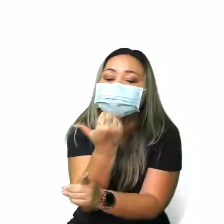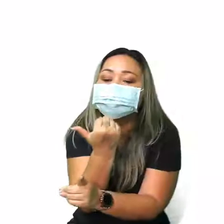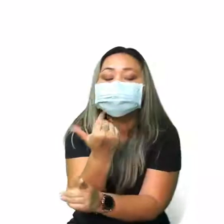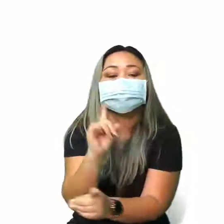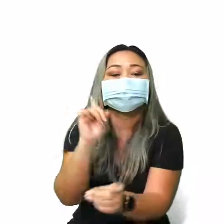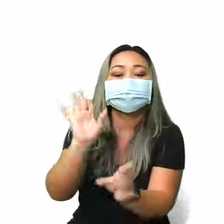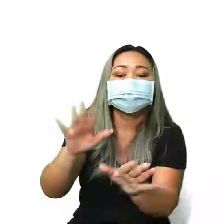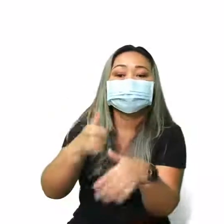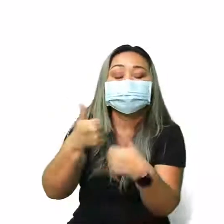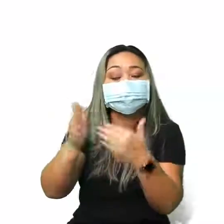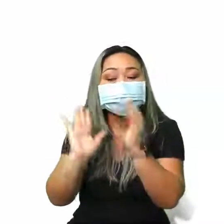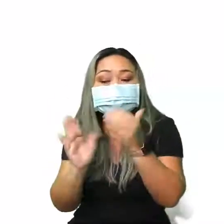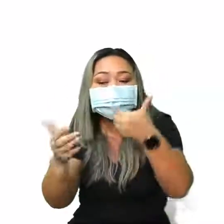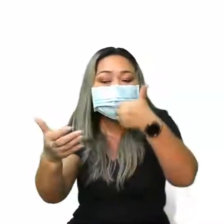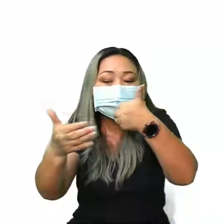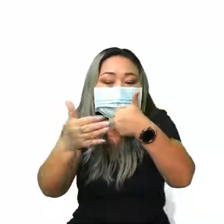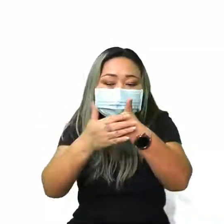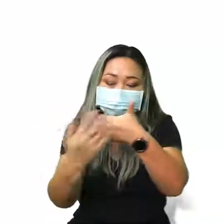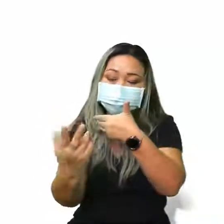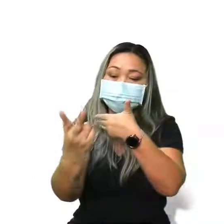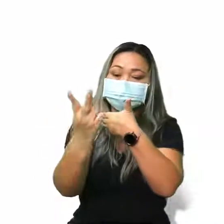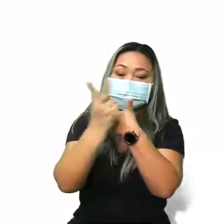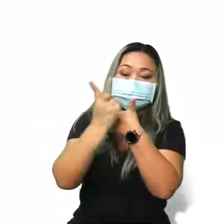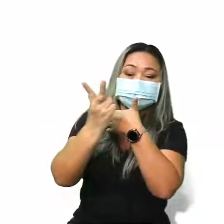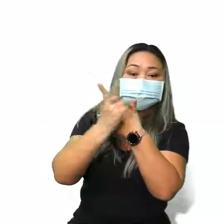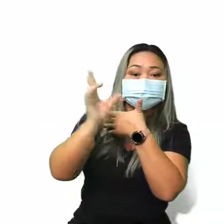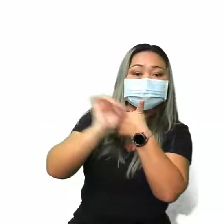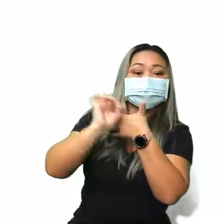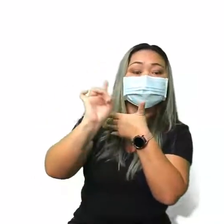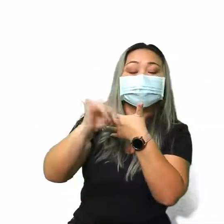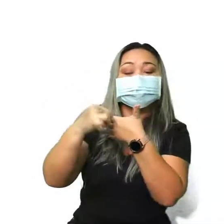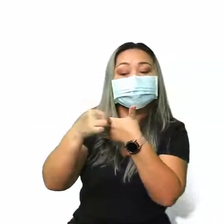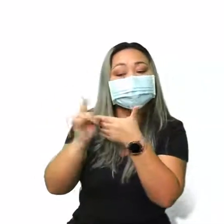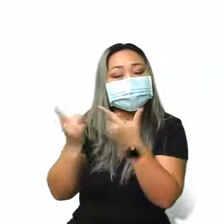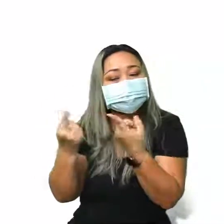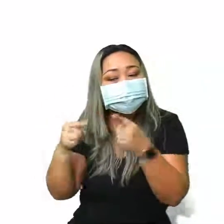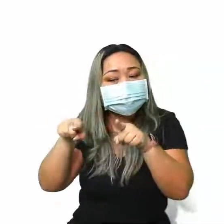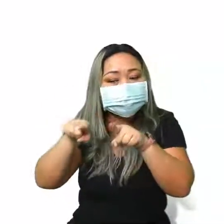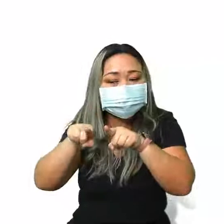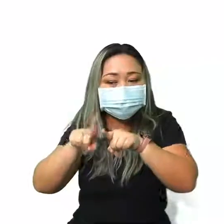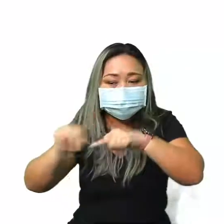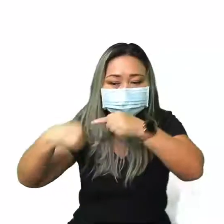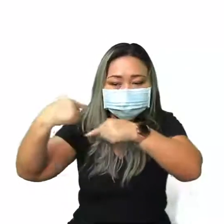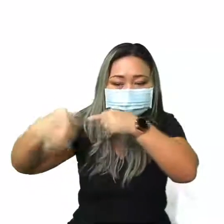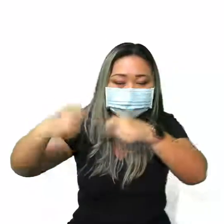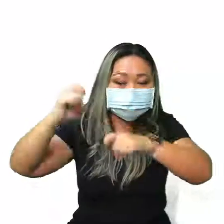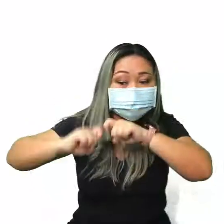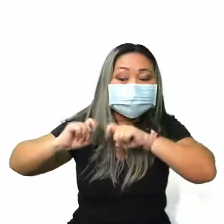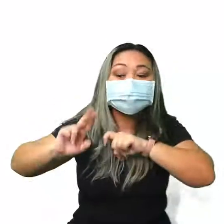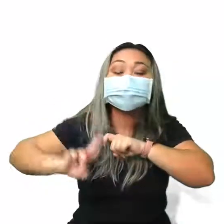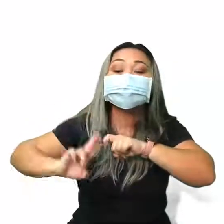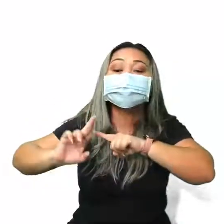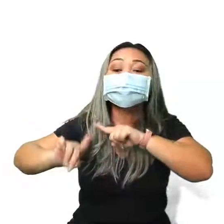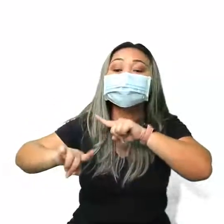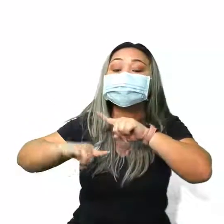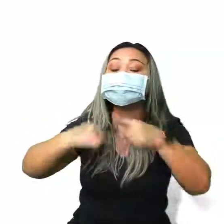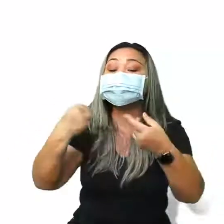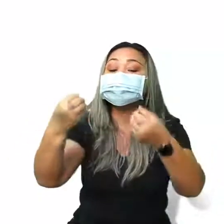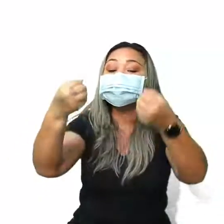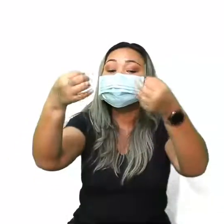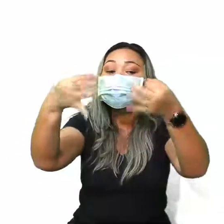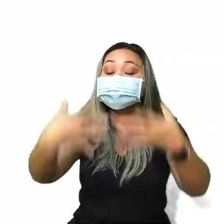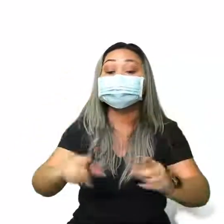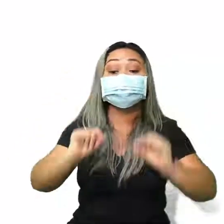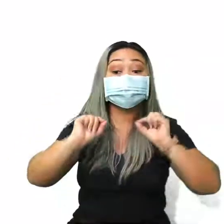alimento, abrigo, proteção e companheiros para a reprodução é usado para